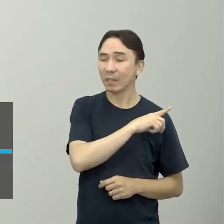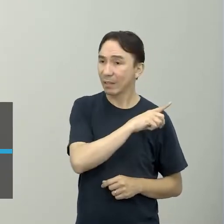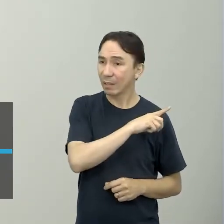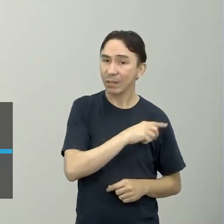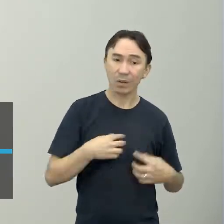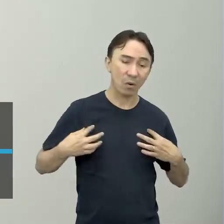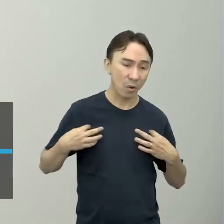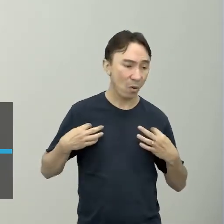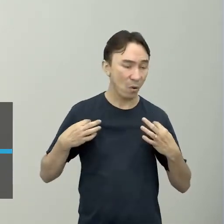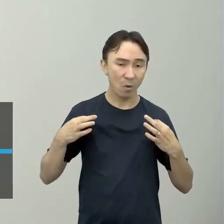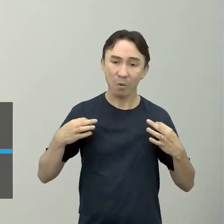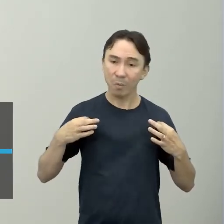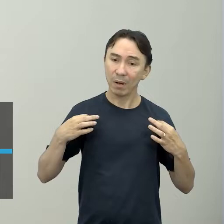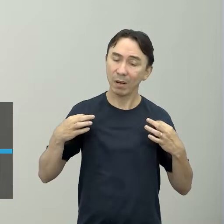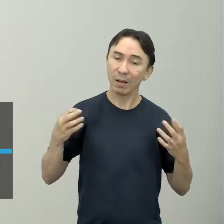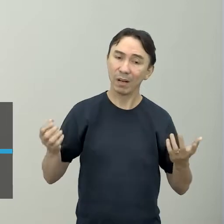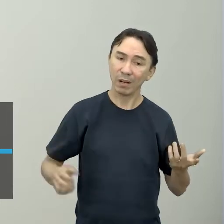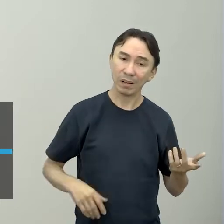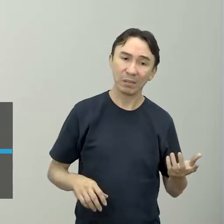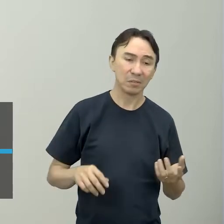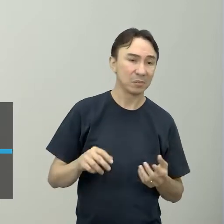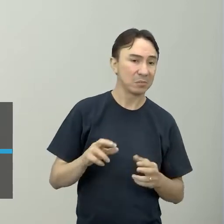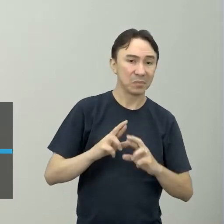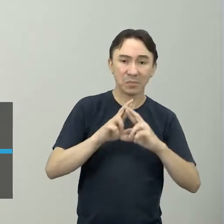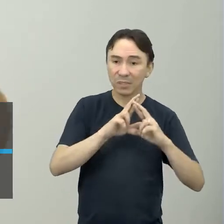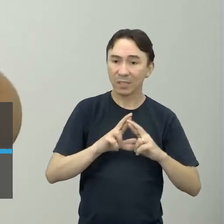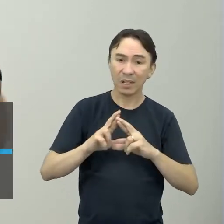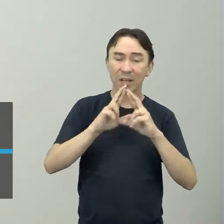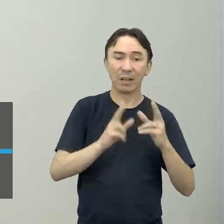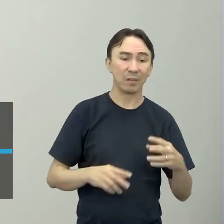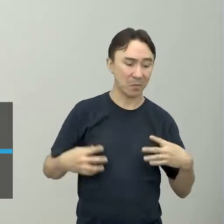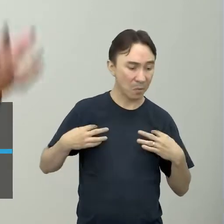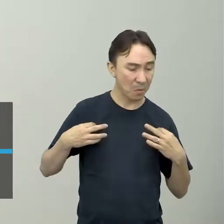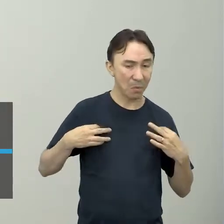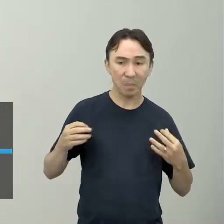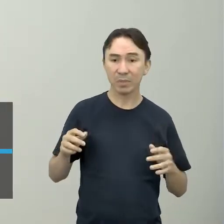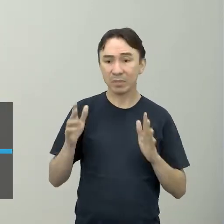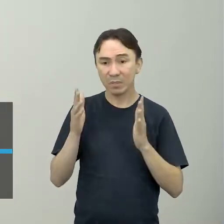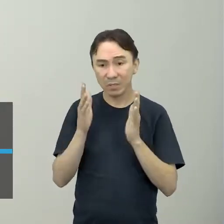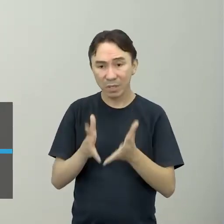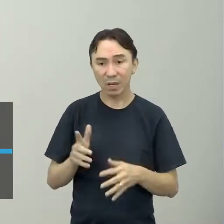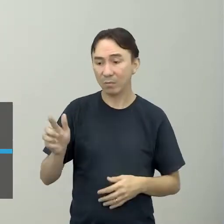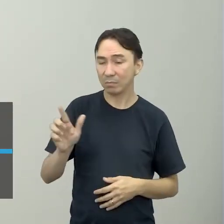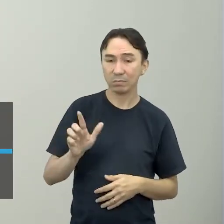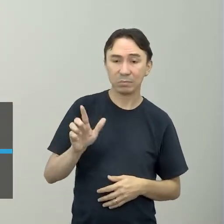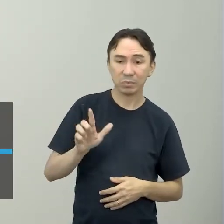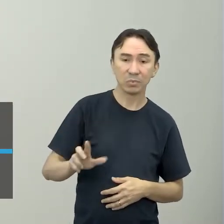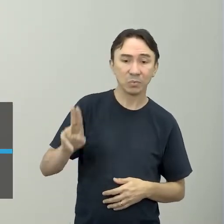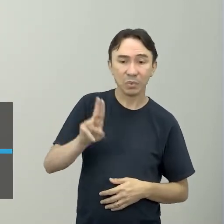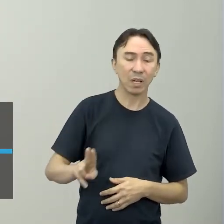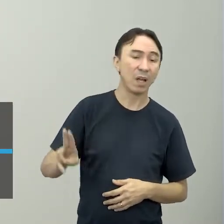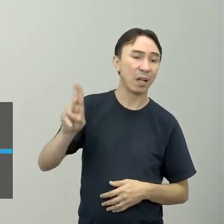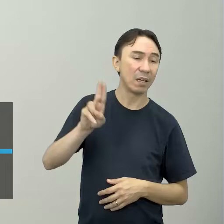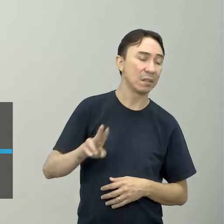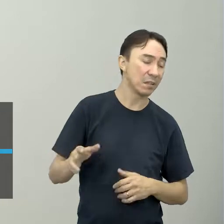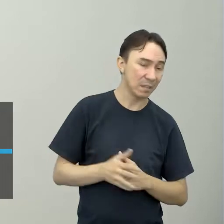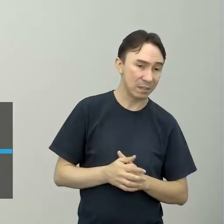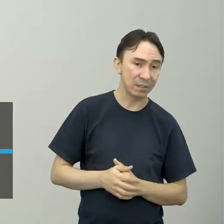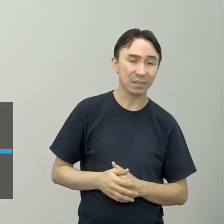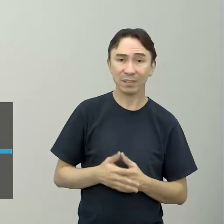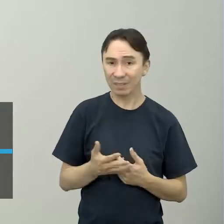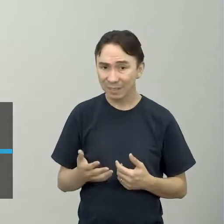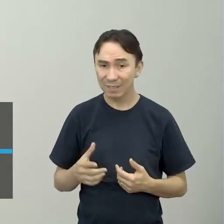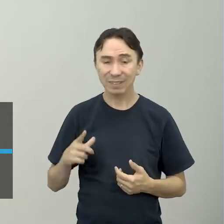né, roupas ali de brechó, enfim, hoje a gente tem várias coisas aí, várias possibilidades para evitar ali